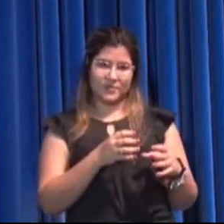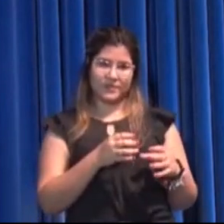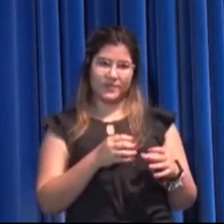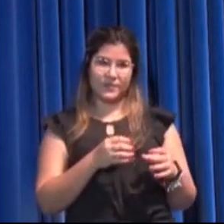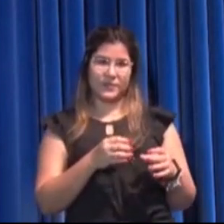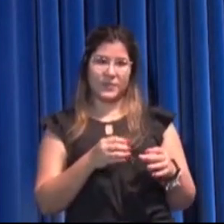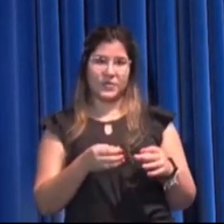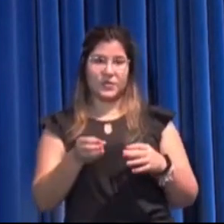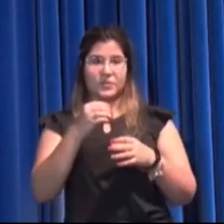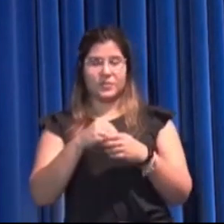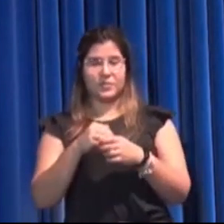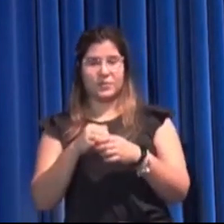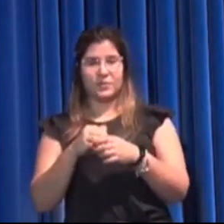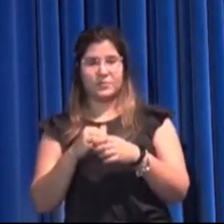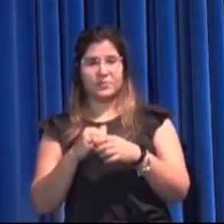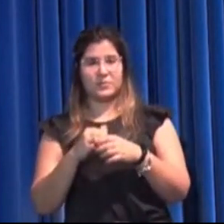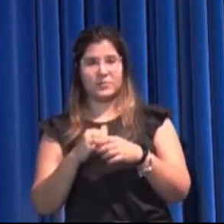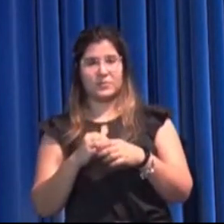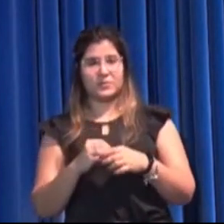da casa de Deus.